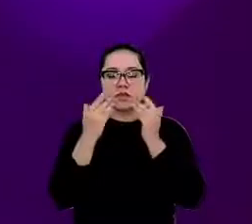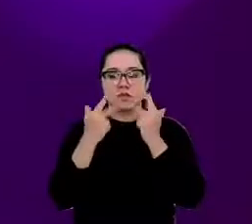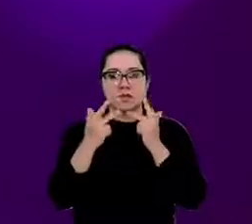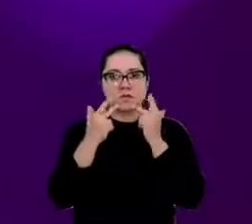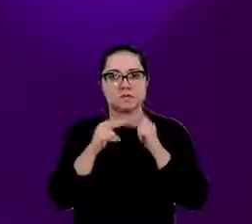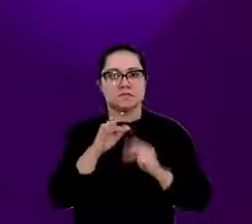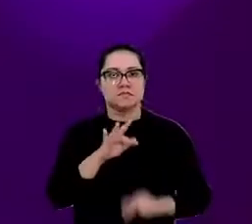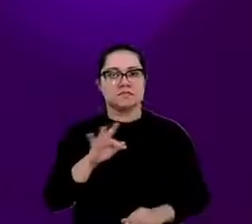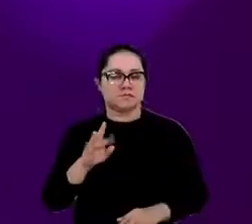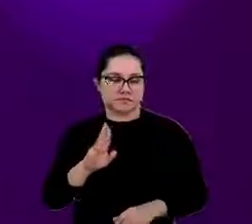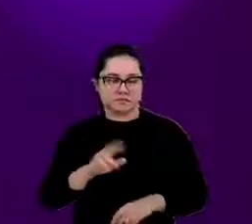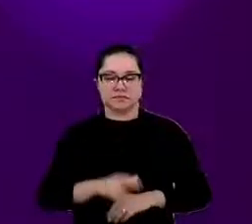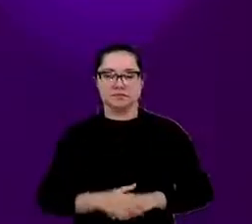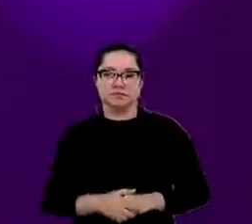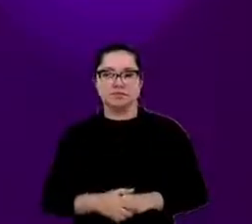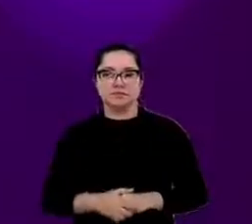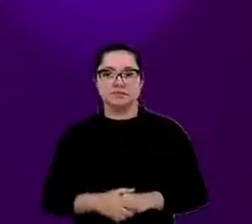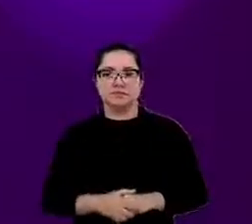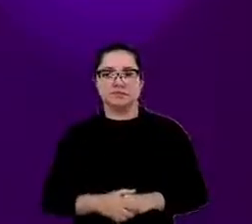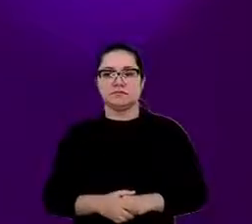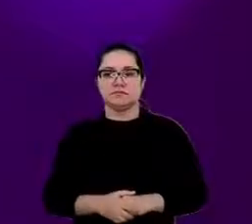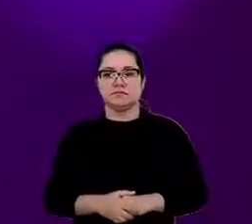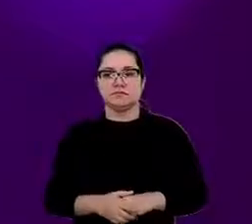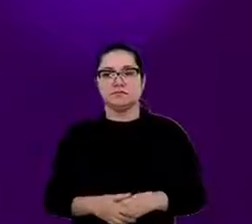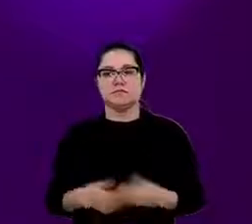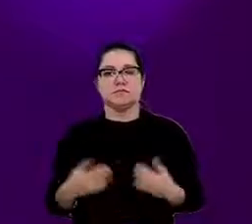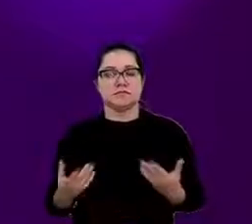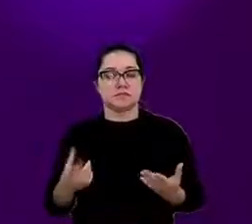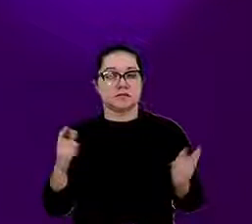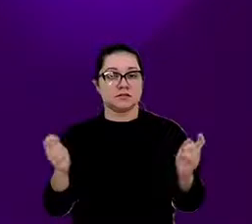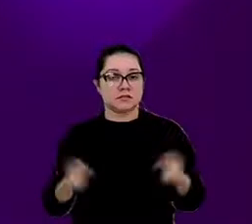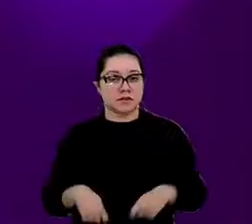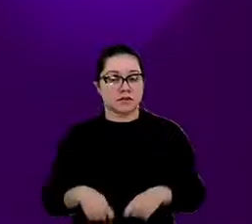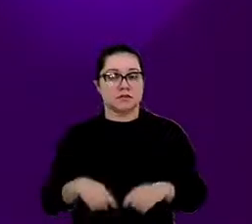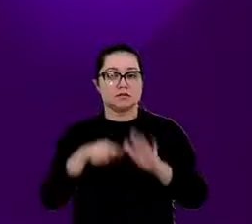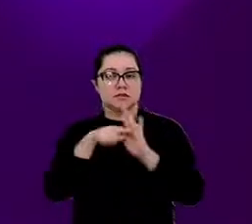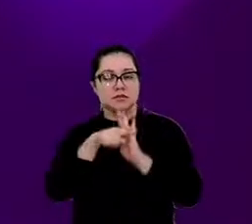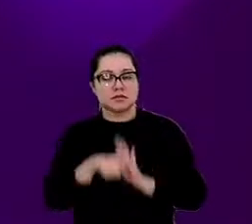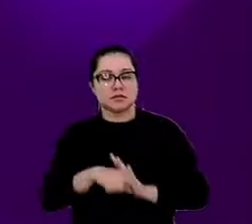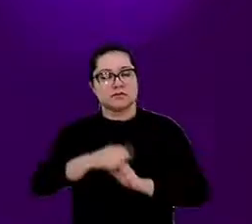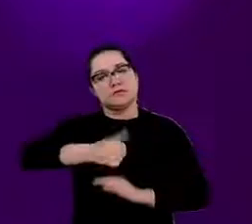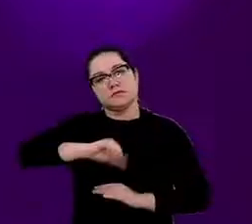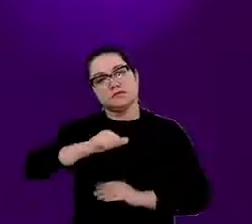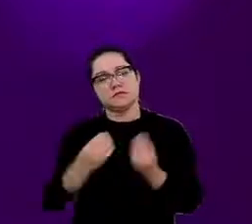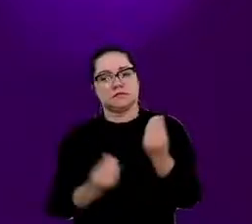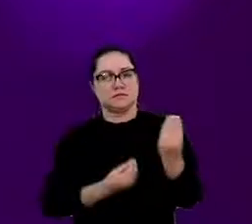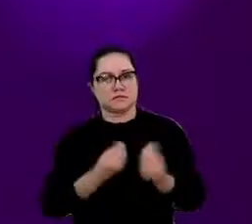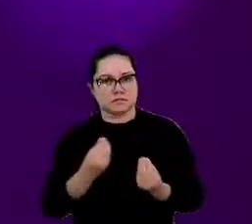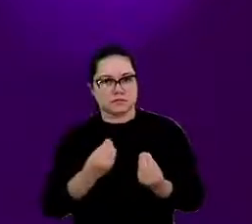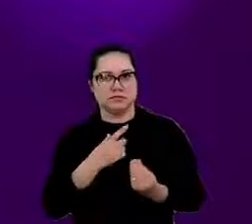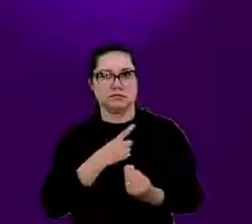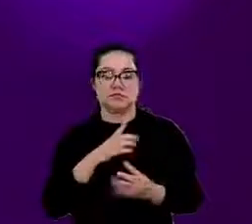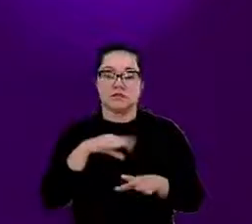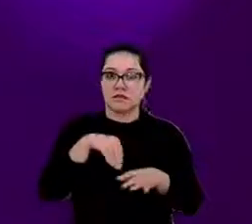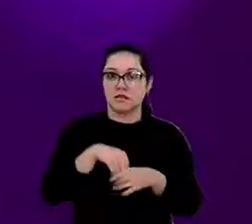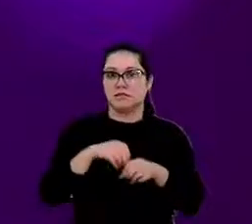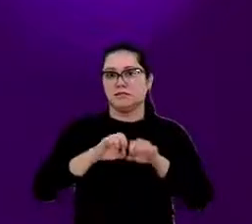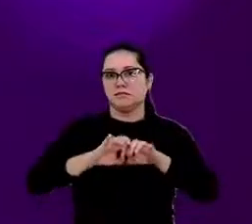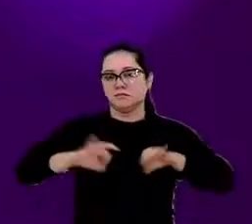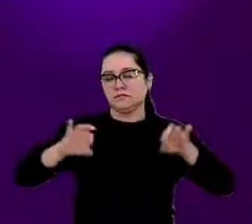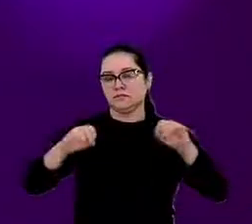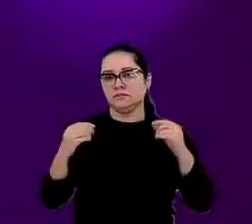FFR. Já nos métodos de avaliações anatômicas intravasculares, eles cabem quando a angiografia